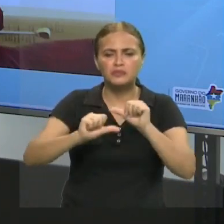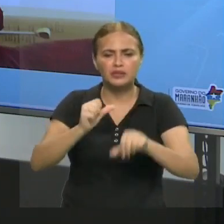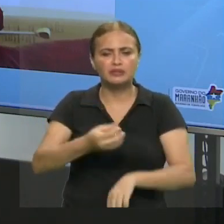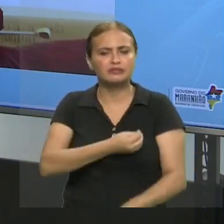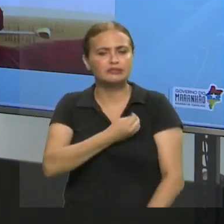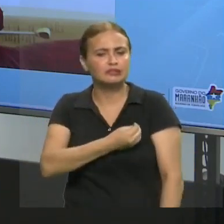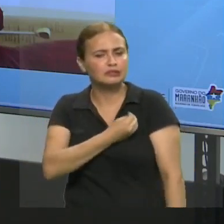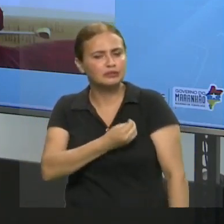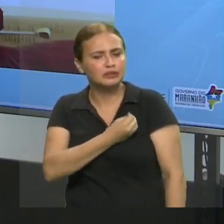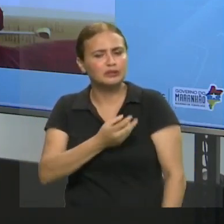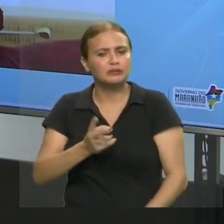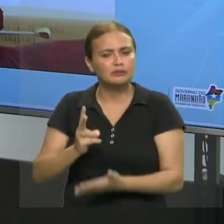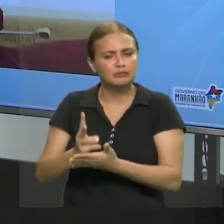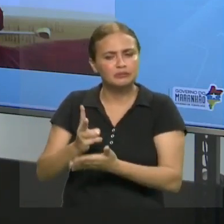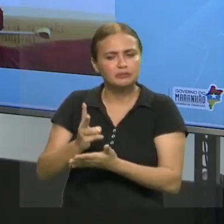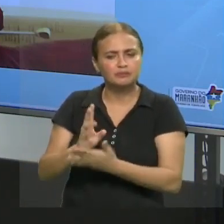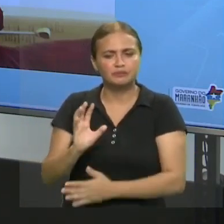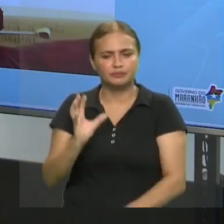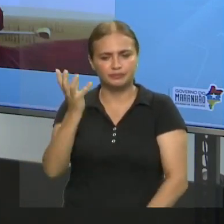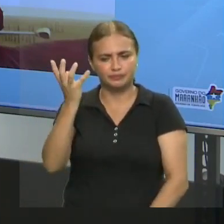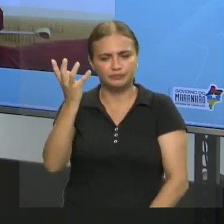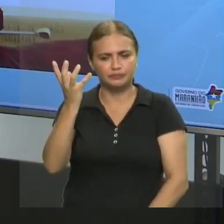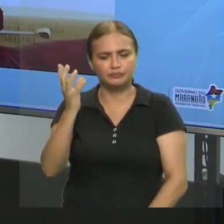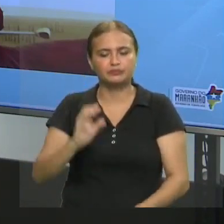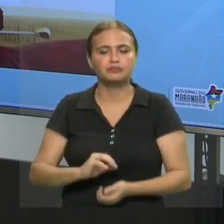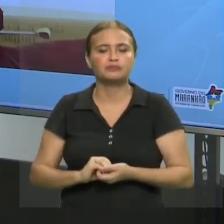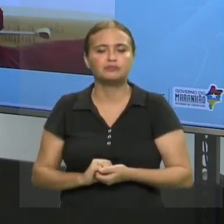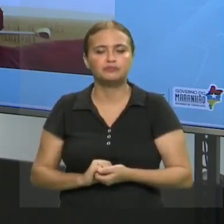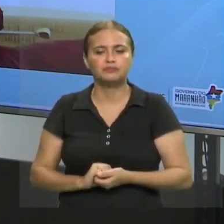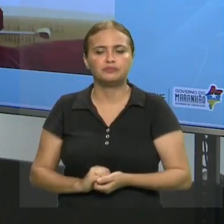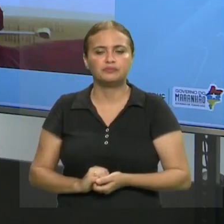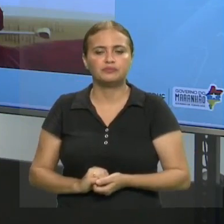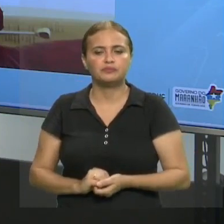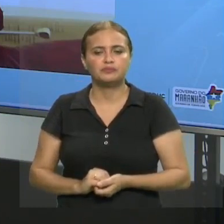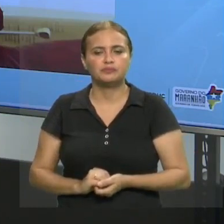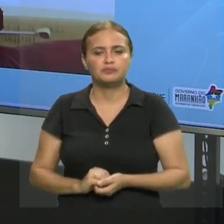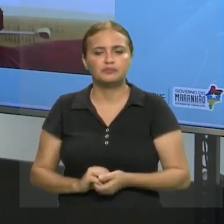que isso não continue acontecendo? Então, quais são as